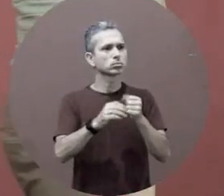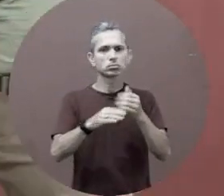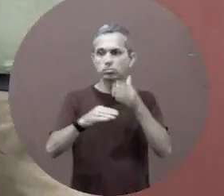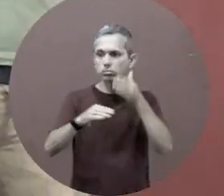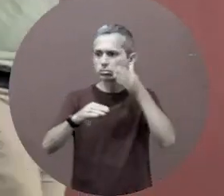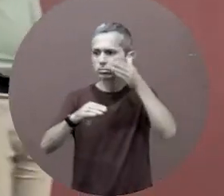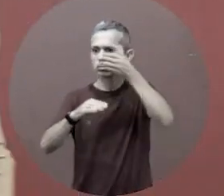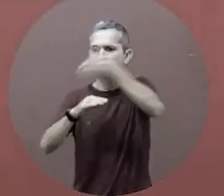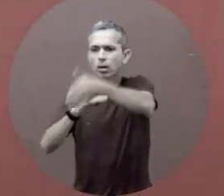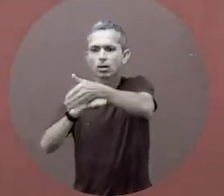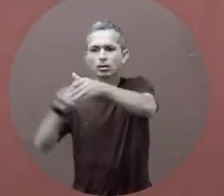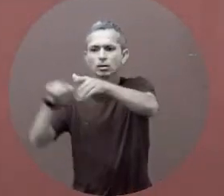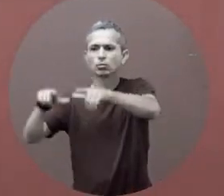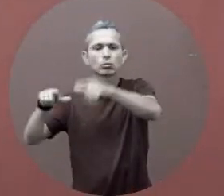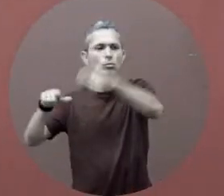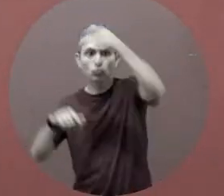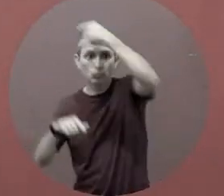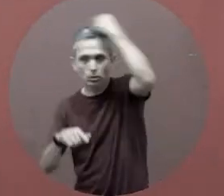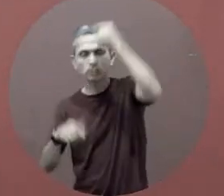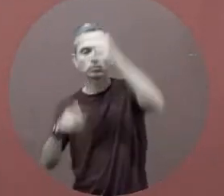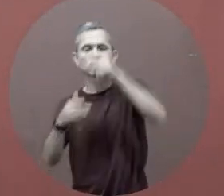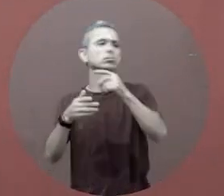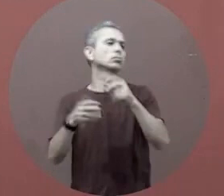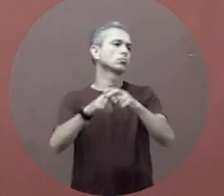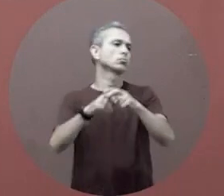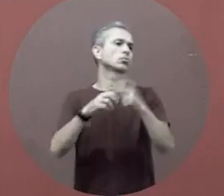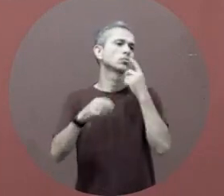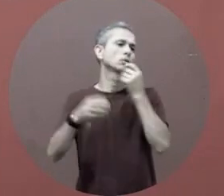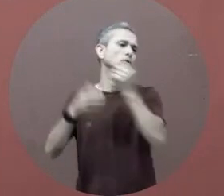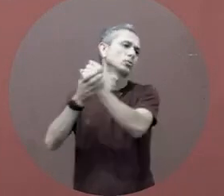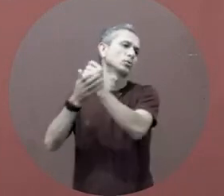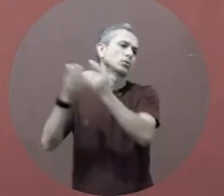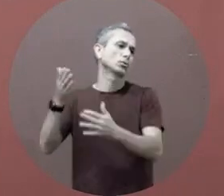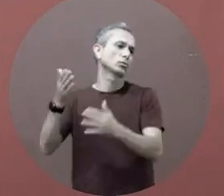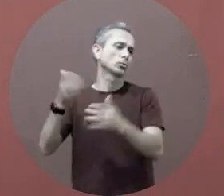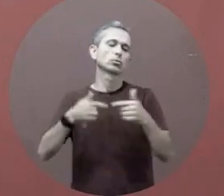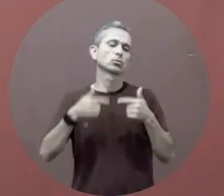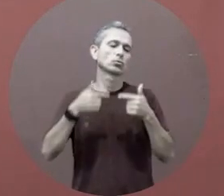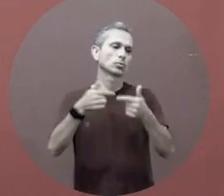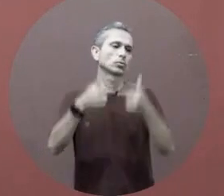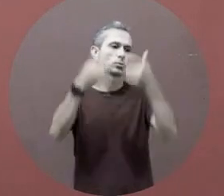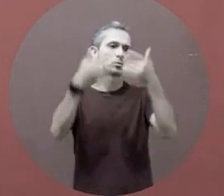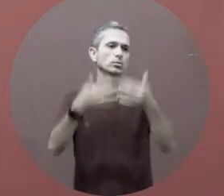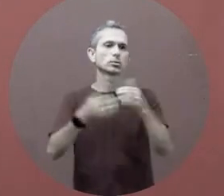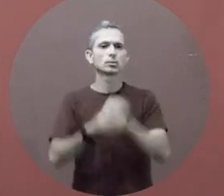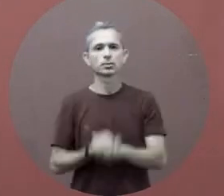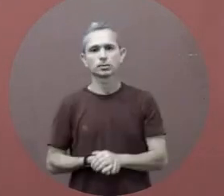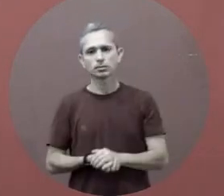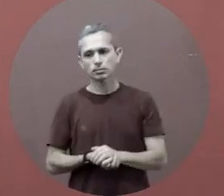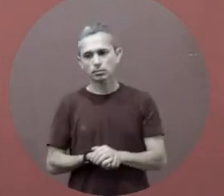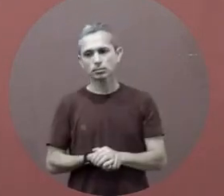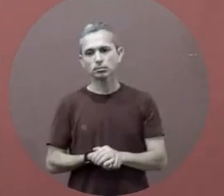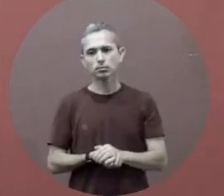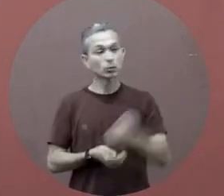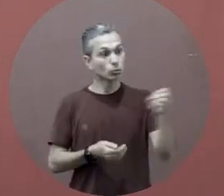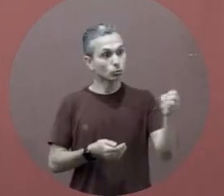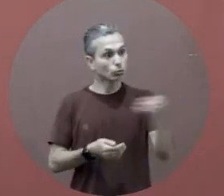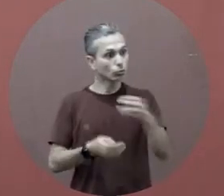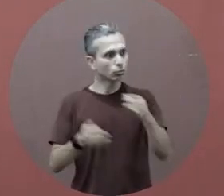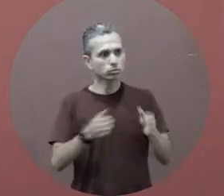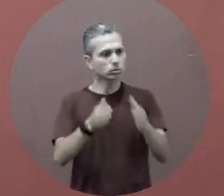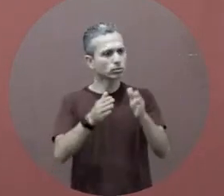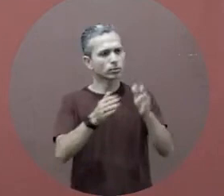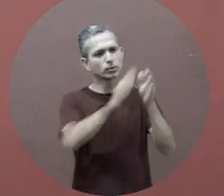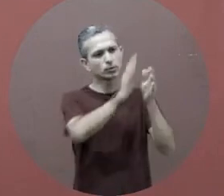lugar santo, por causa do sangue de Jesus. E ele continua dizendo: pelo novo e vivo caminho que ele nos